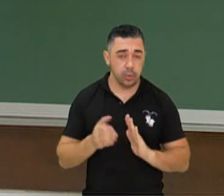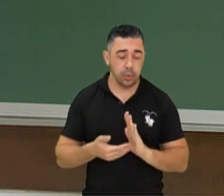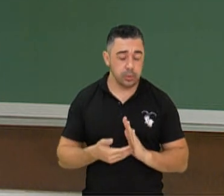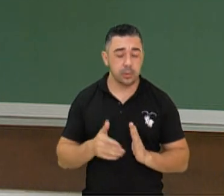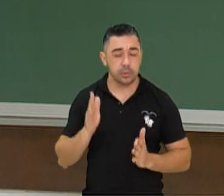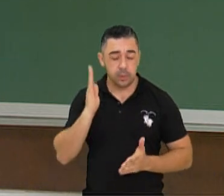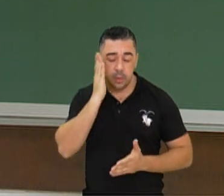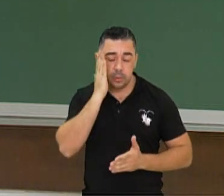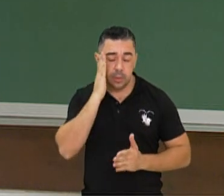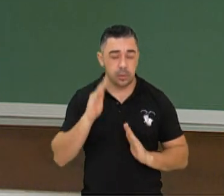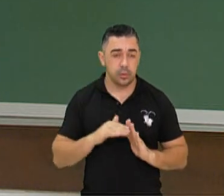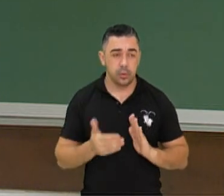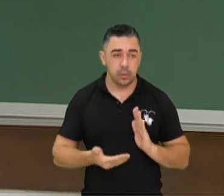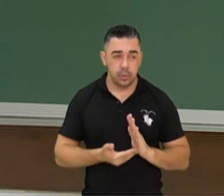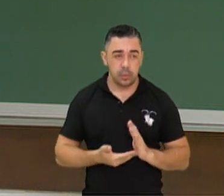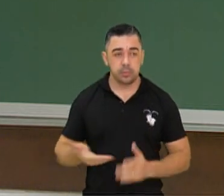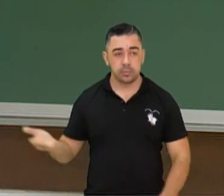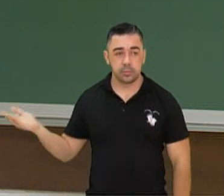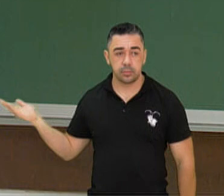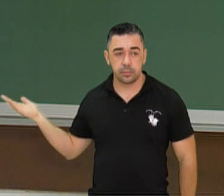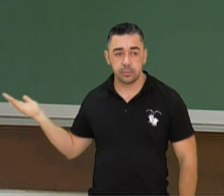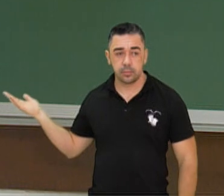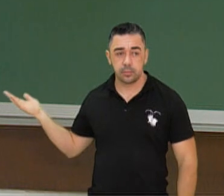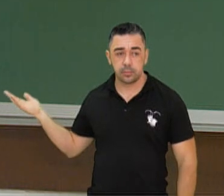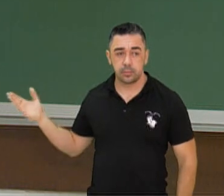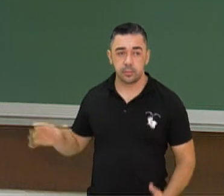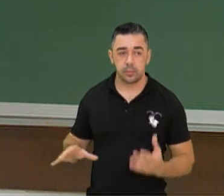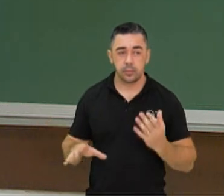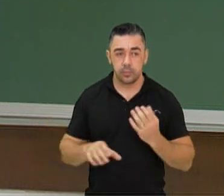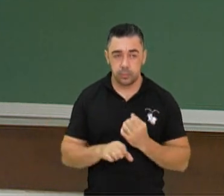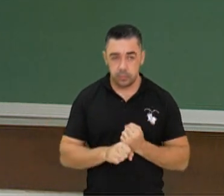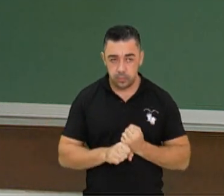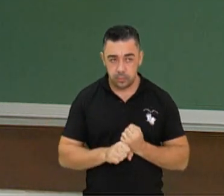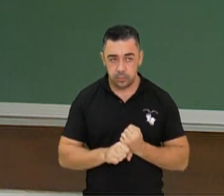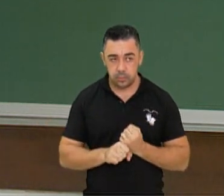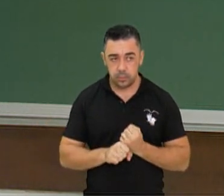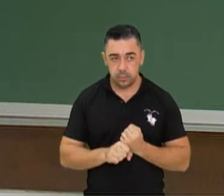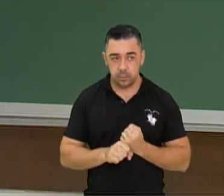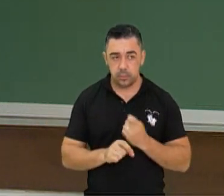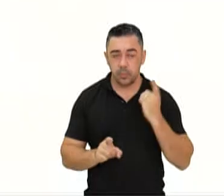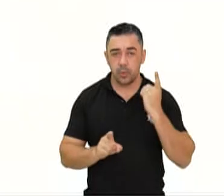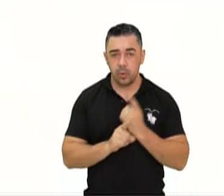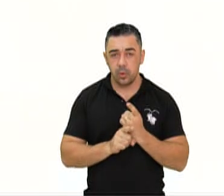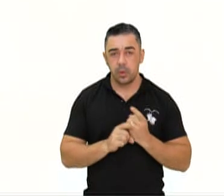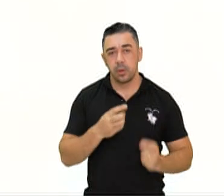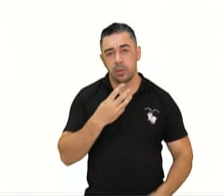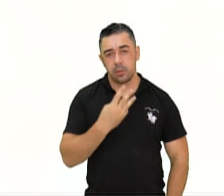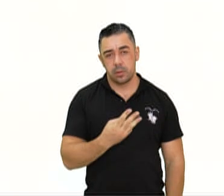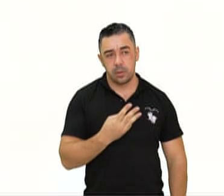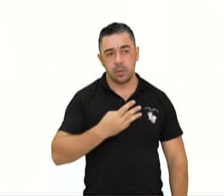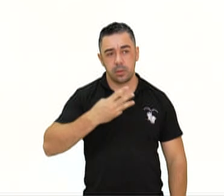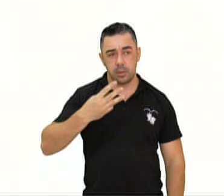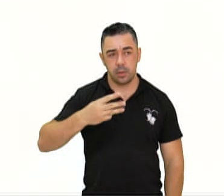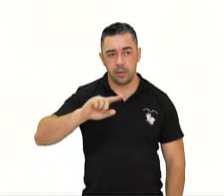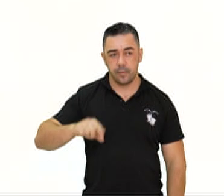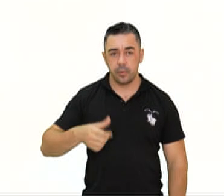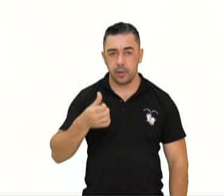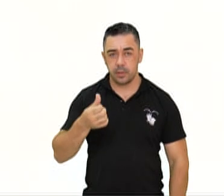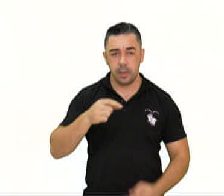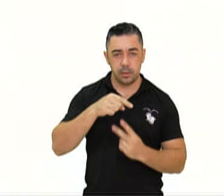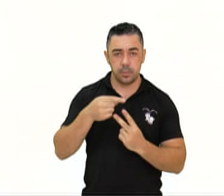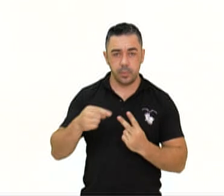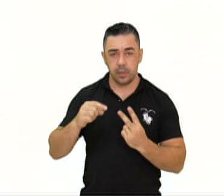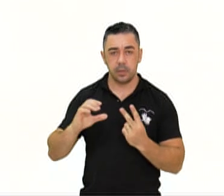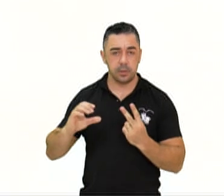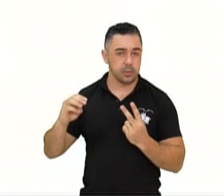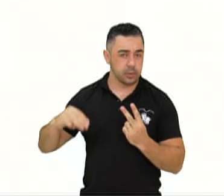as áreas e basta eu somar todas essas áreas para chegar ao resultado de que a